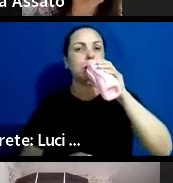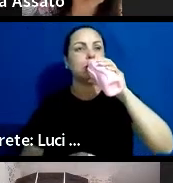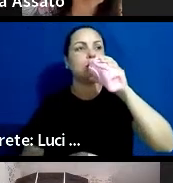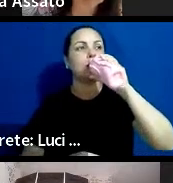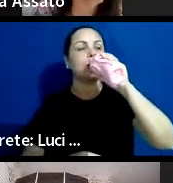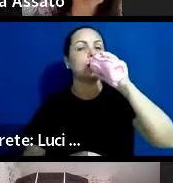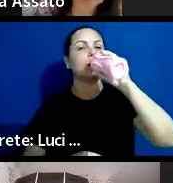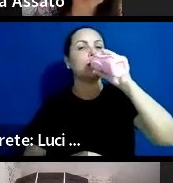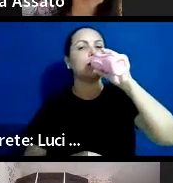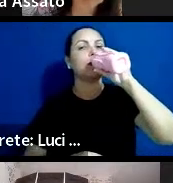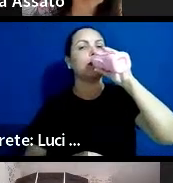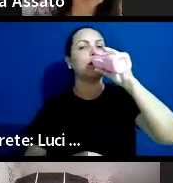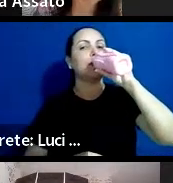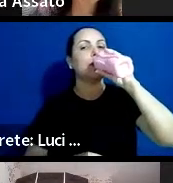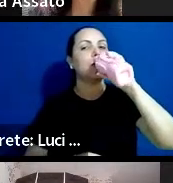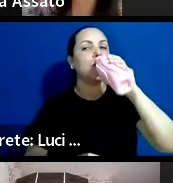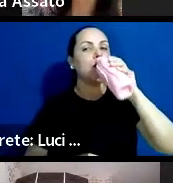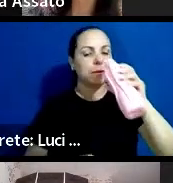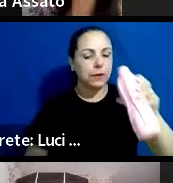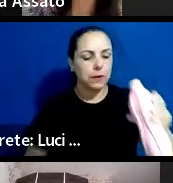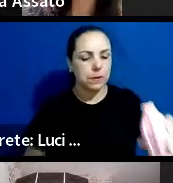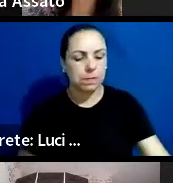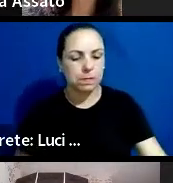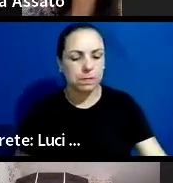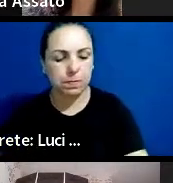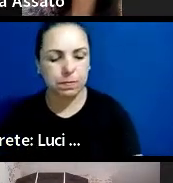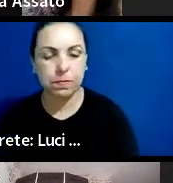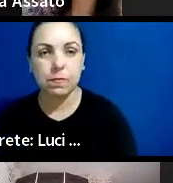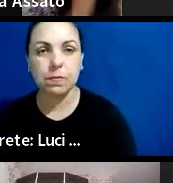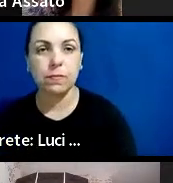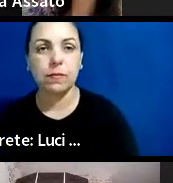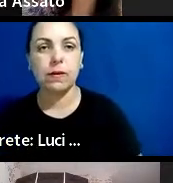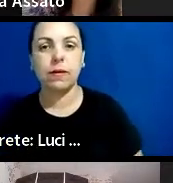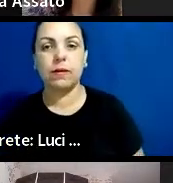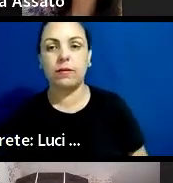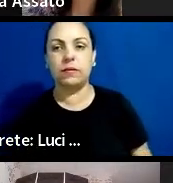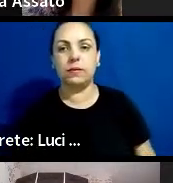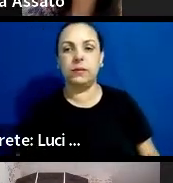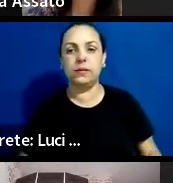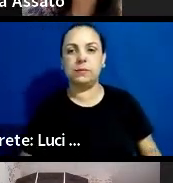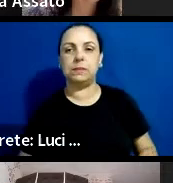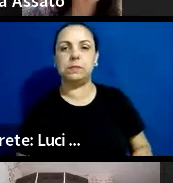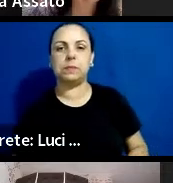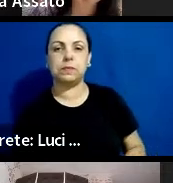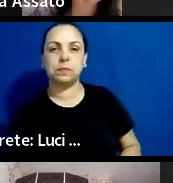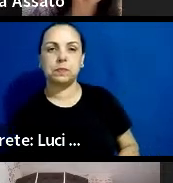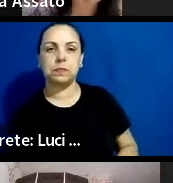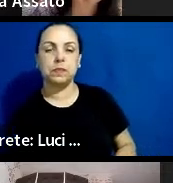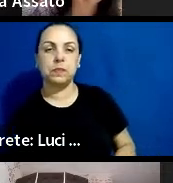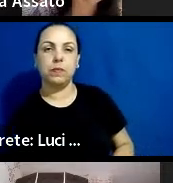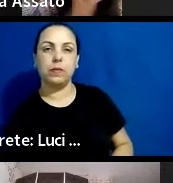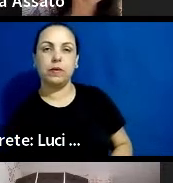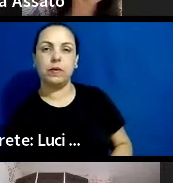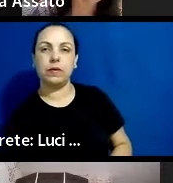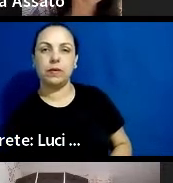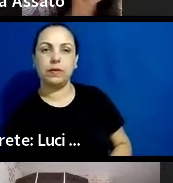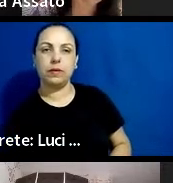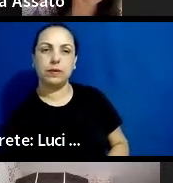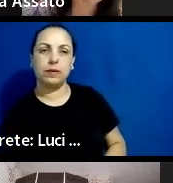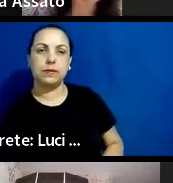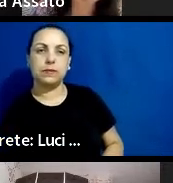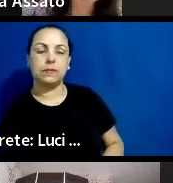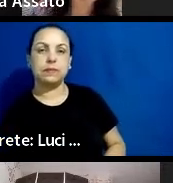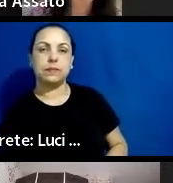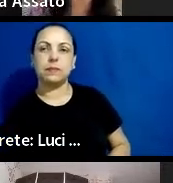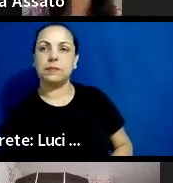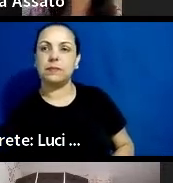agora tá feia a coisa aqui, viu? Mas enfim, É, né? Enquanto tivermos energia,